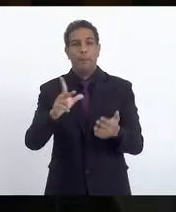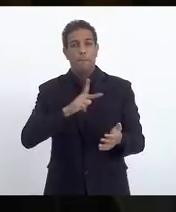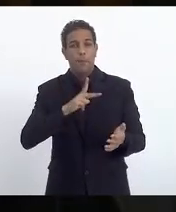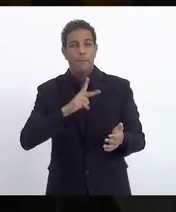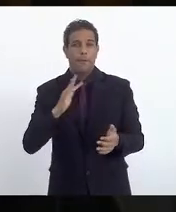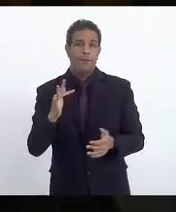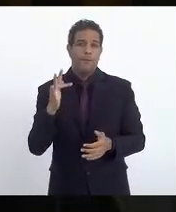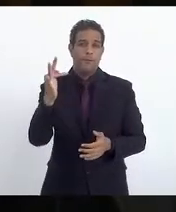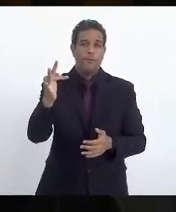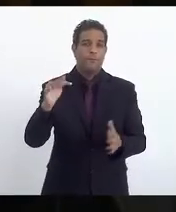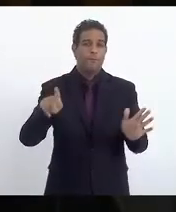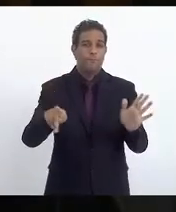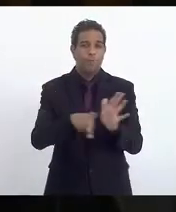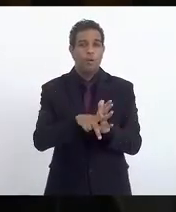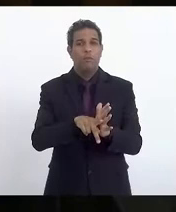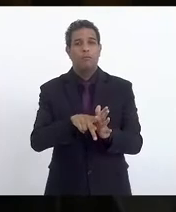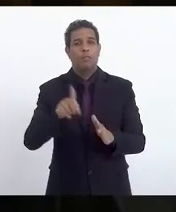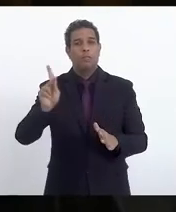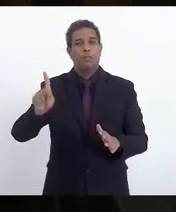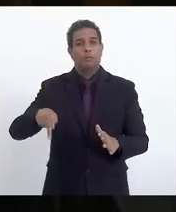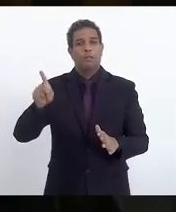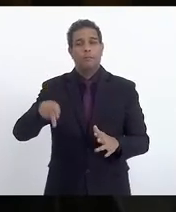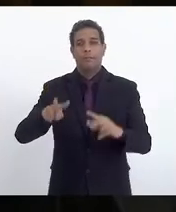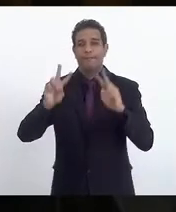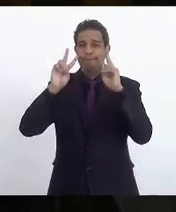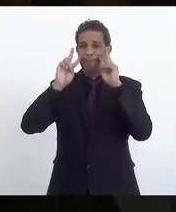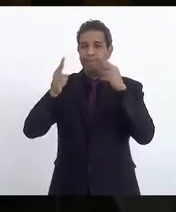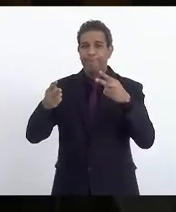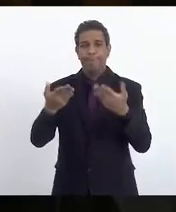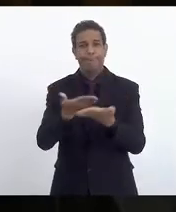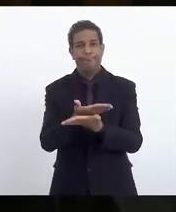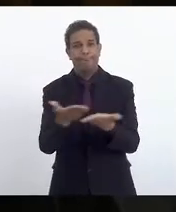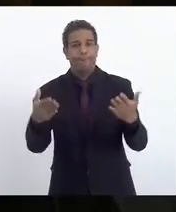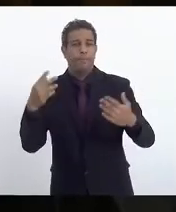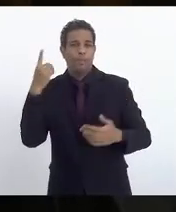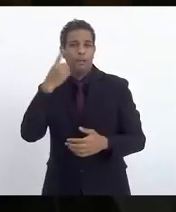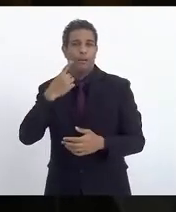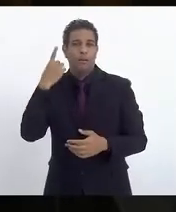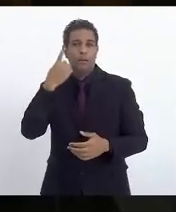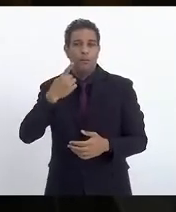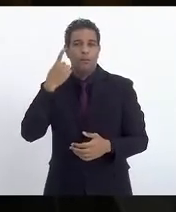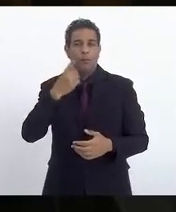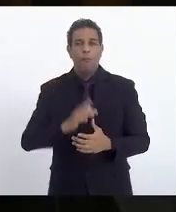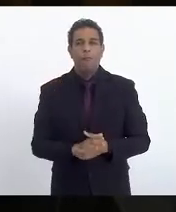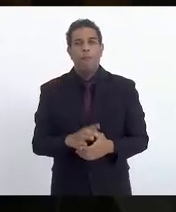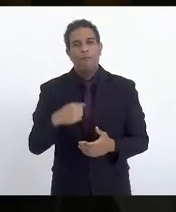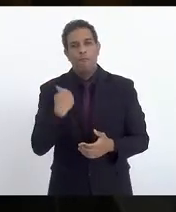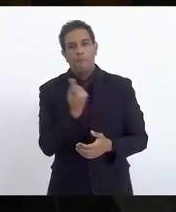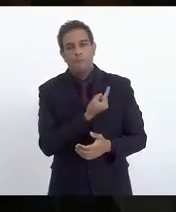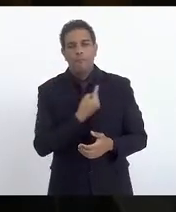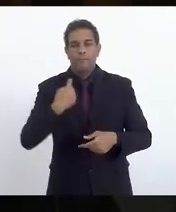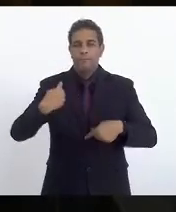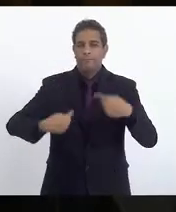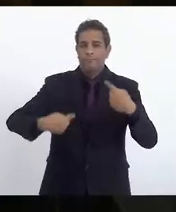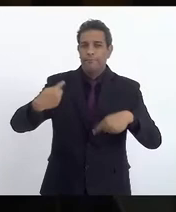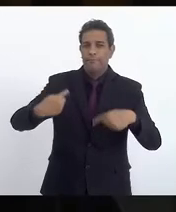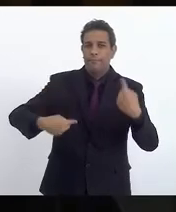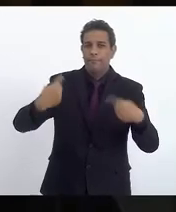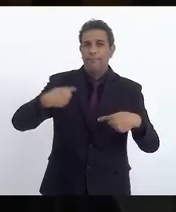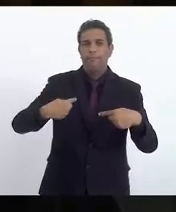privatização da Petrobras aí mesmo Deputado waldeck Carneiro que a nossa política